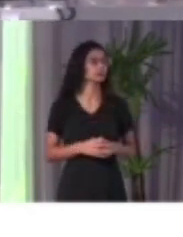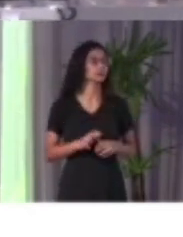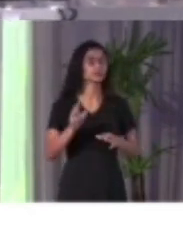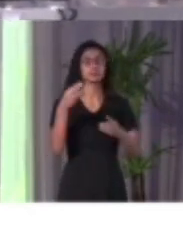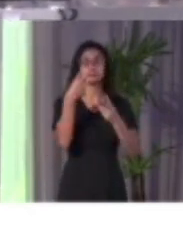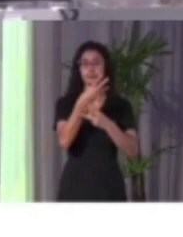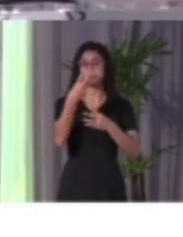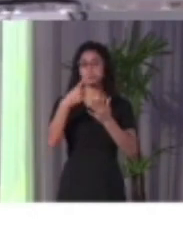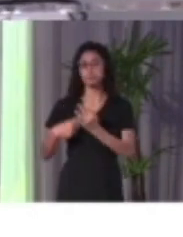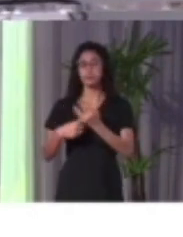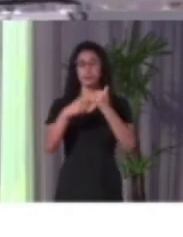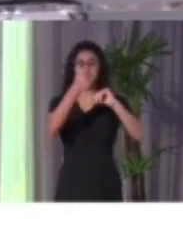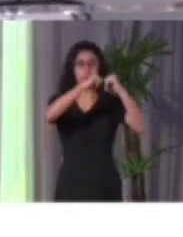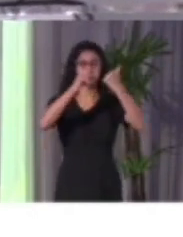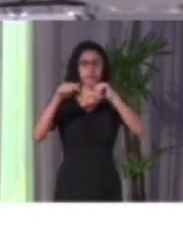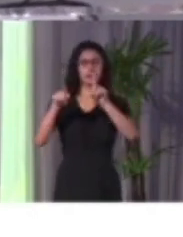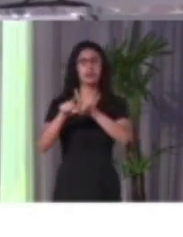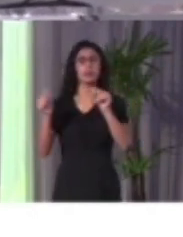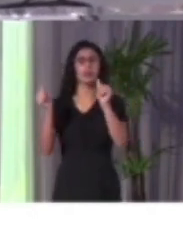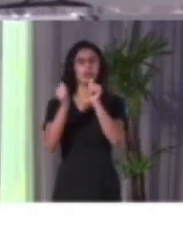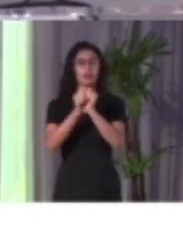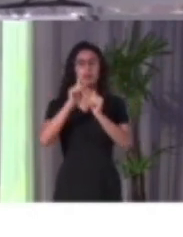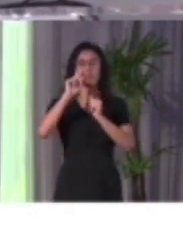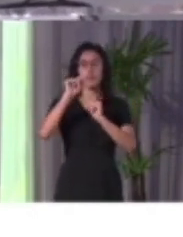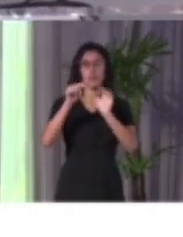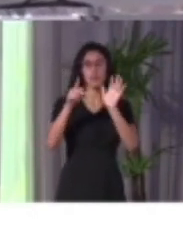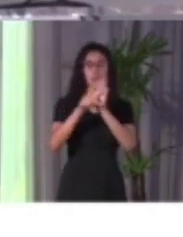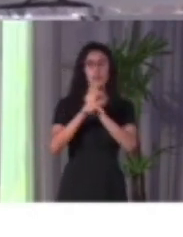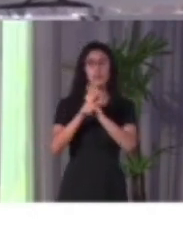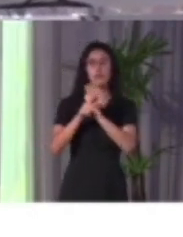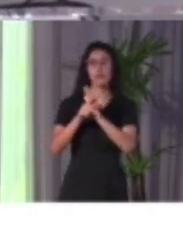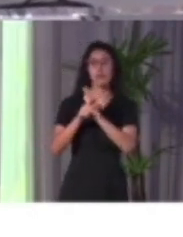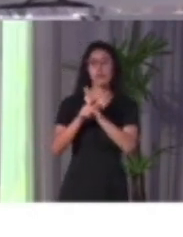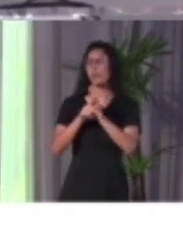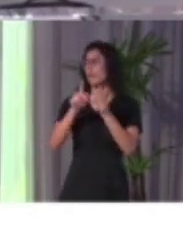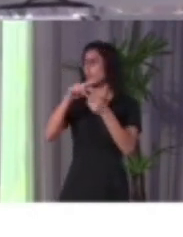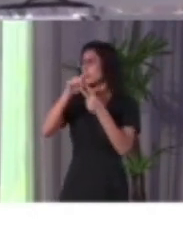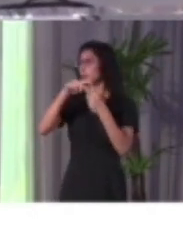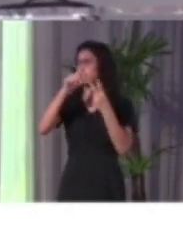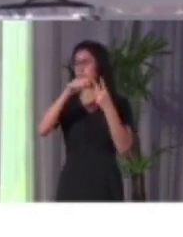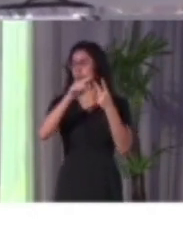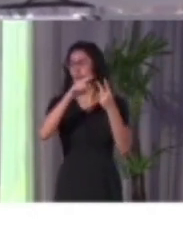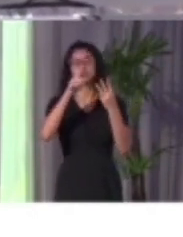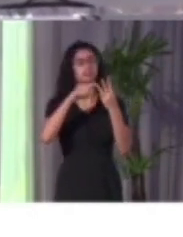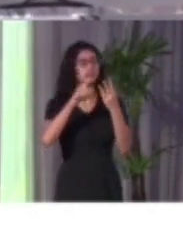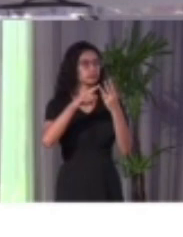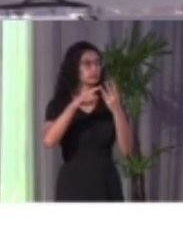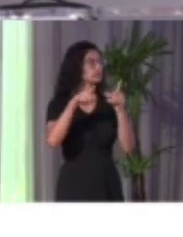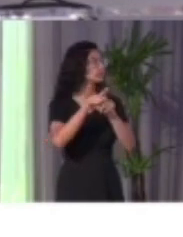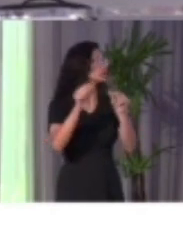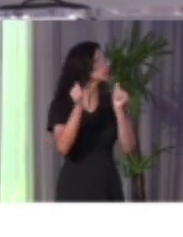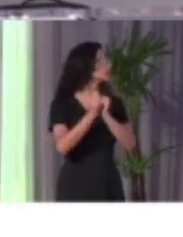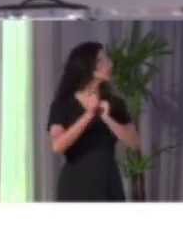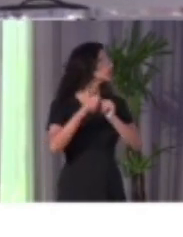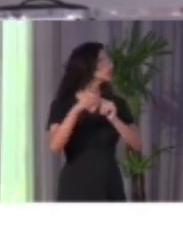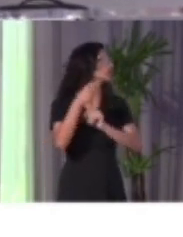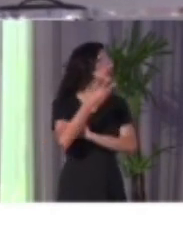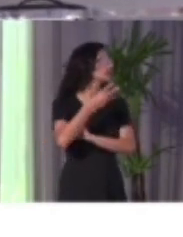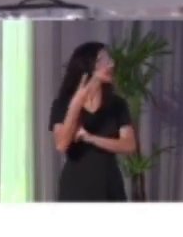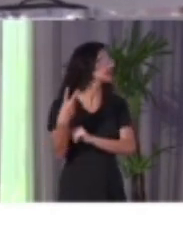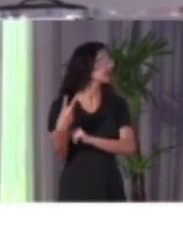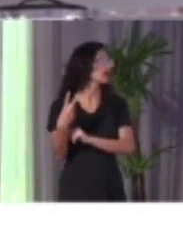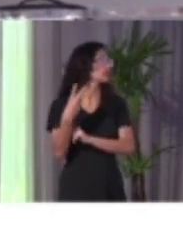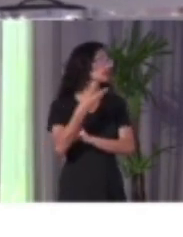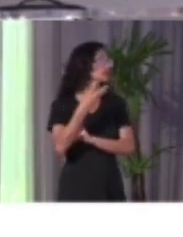3 tecnologias que eu analisei, as consultas públicas, foi o Lumacaftor e Ivacaftor, o Ivacaftor, Tesacaftor e Ivacaftor, consulta pública 3738